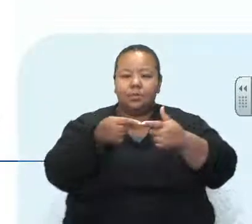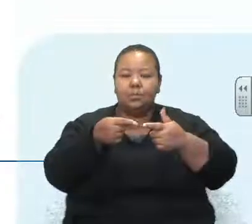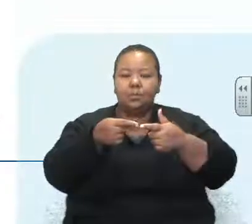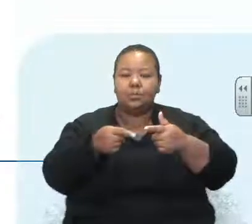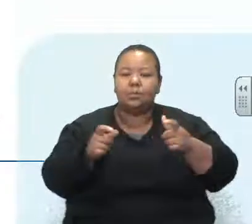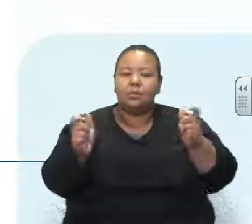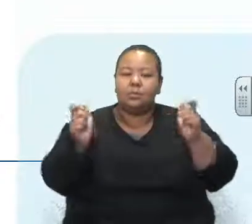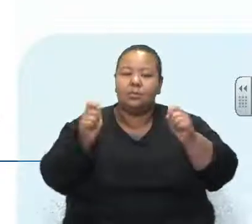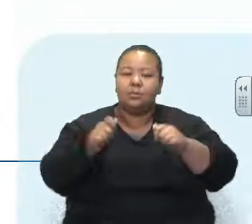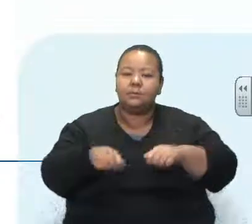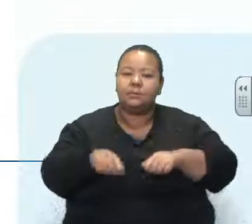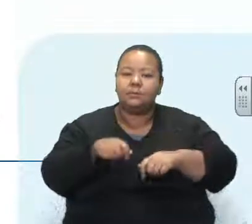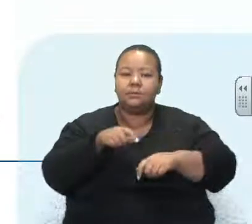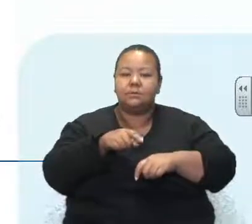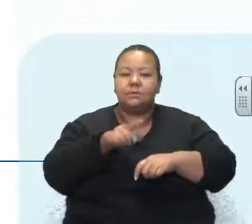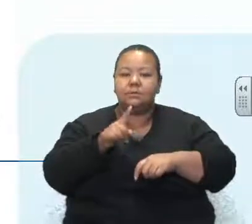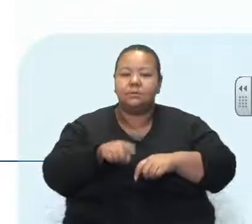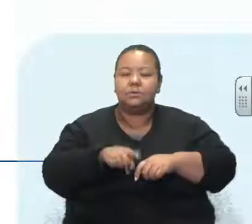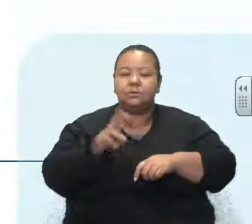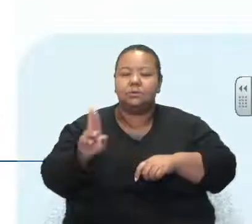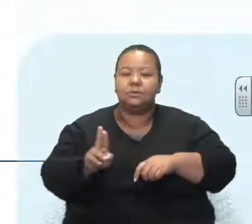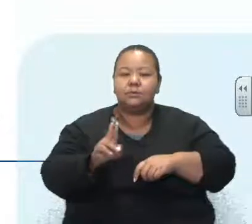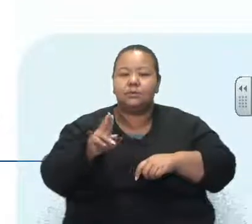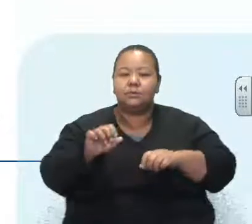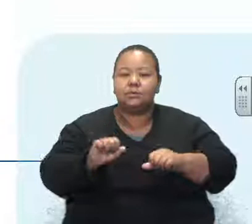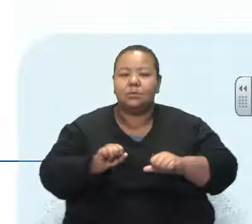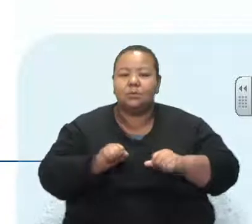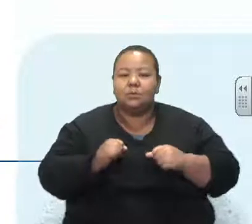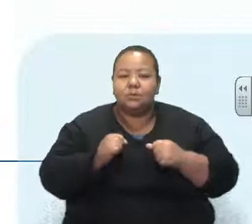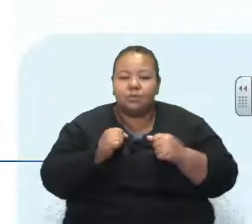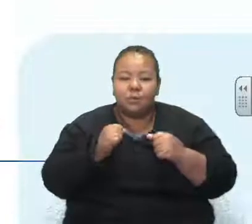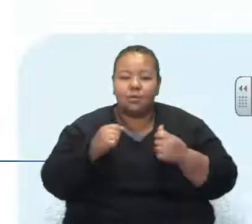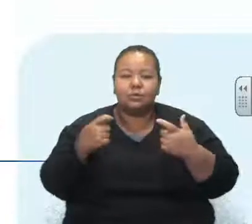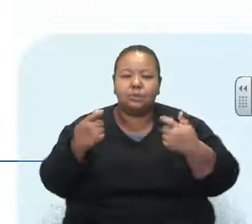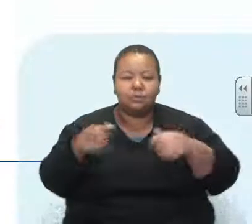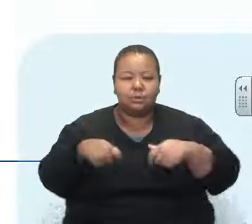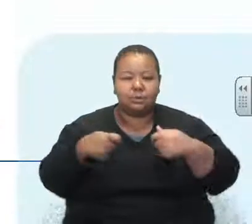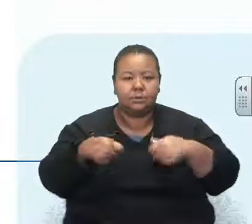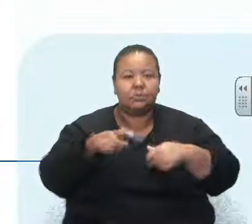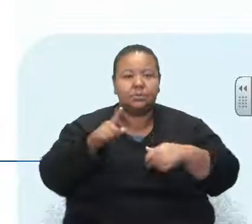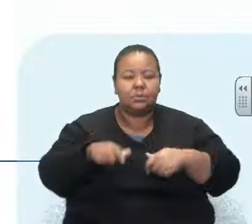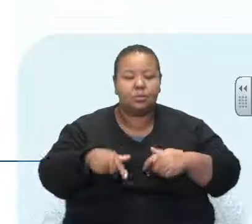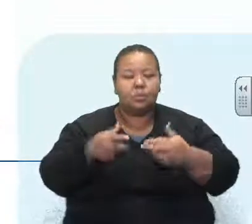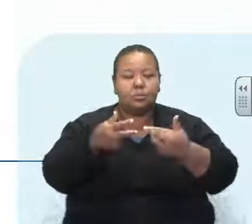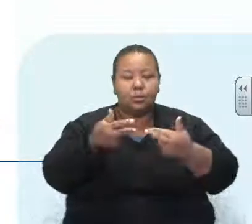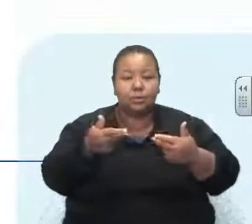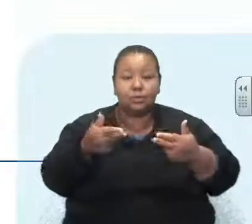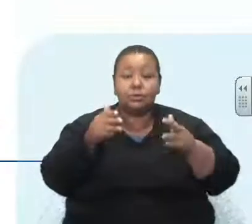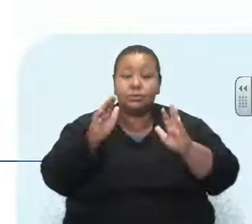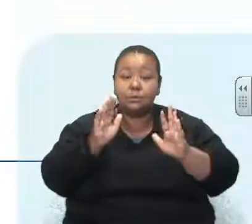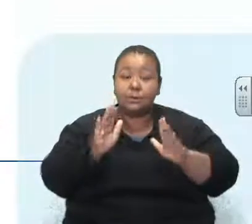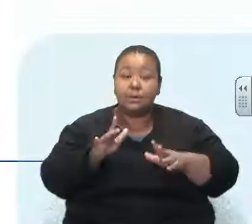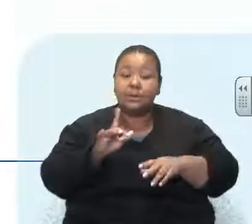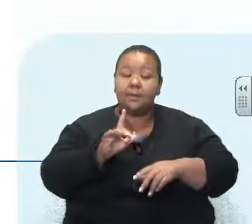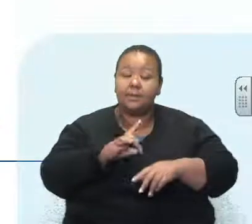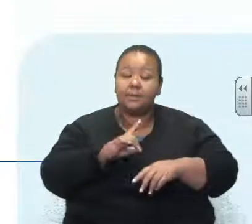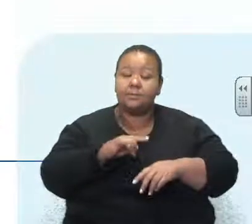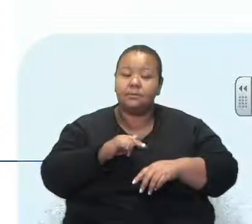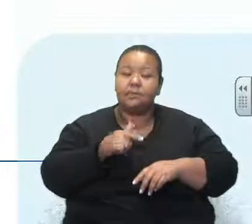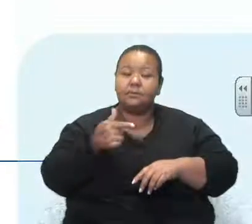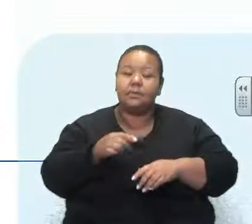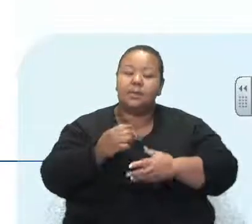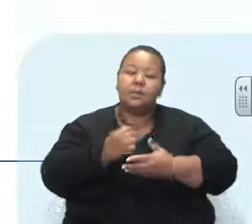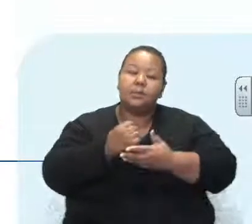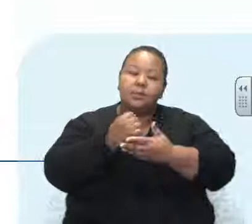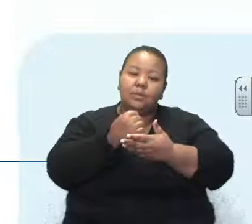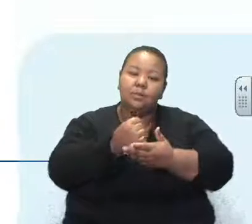minha capacidade de empregar os esforços necessários juntos com os recursos que eu tenho para atender